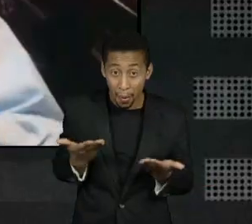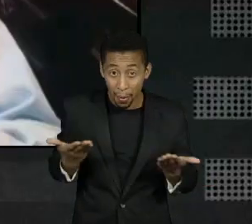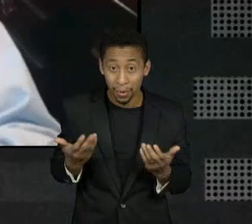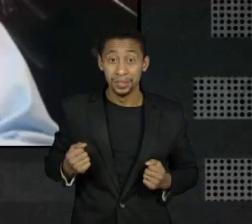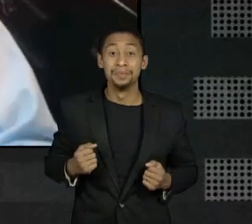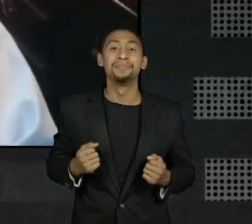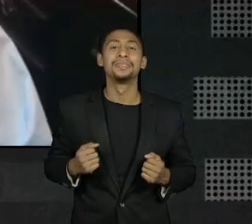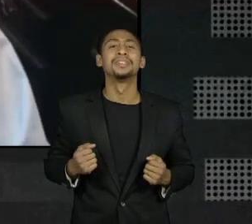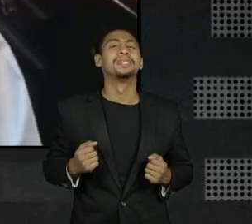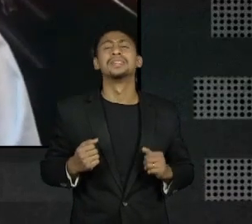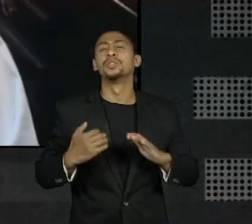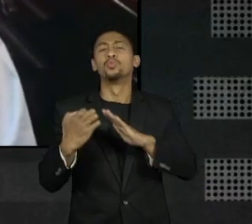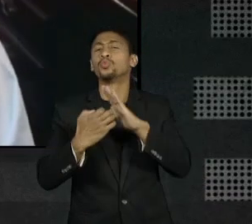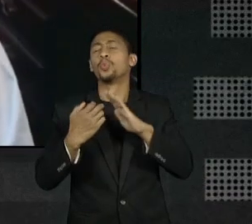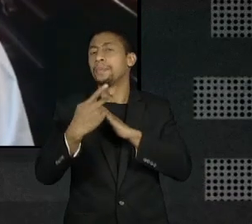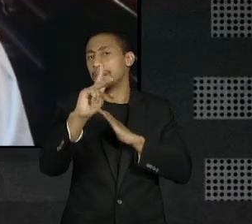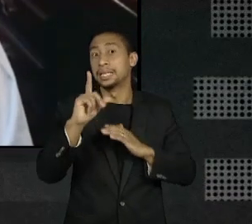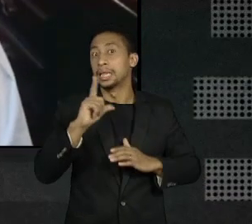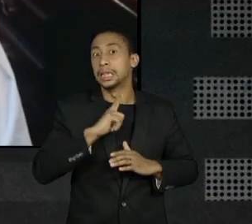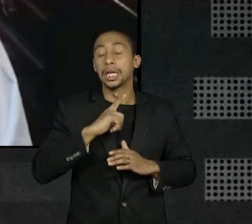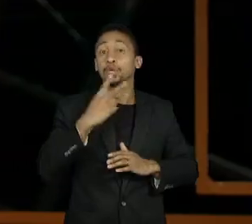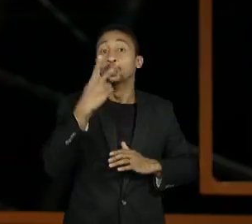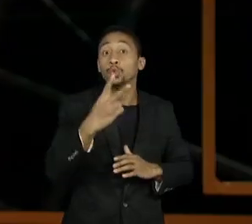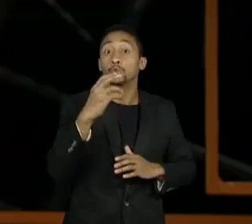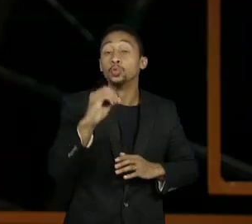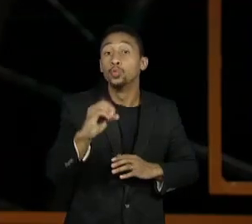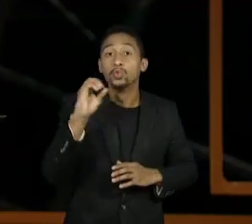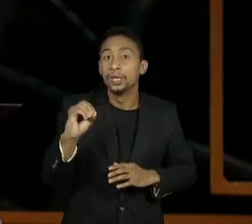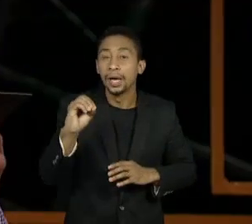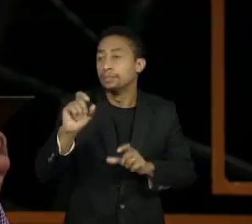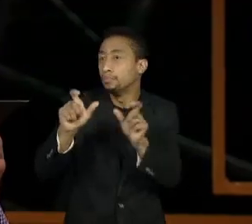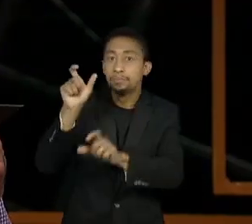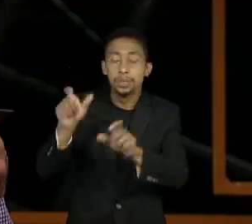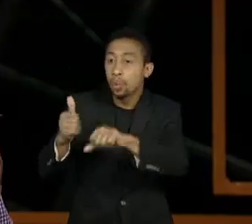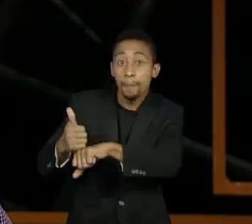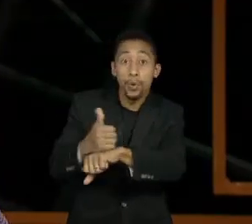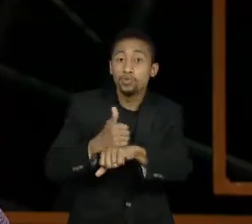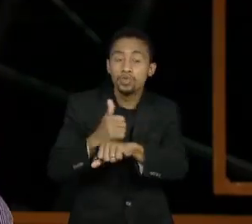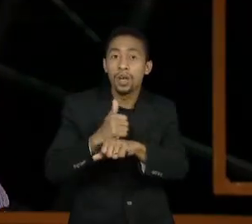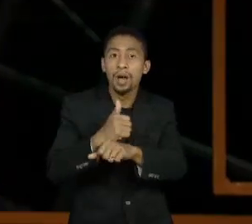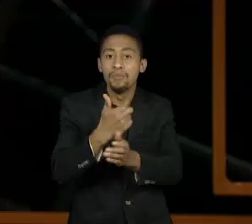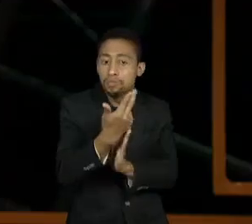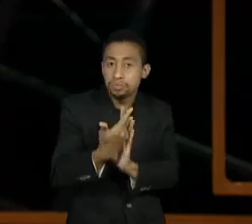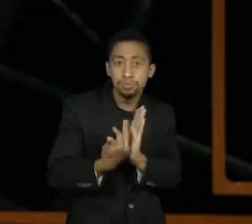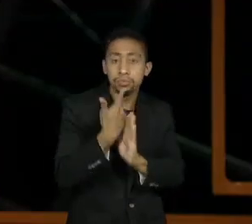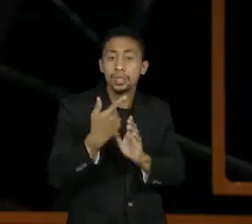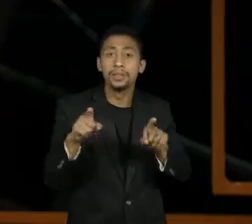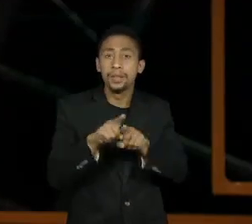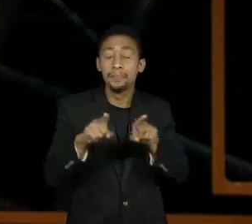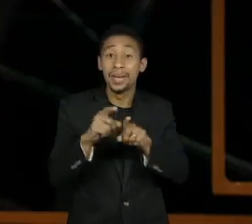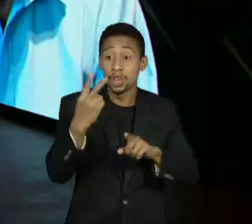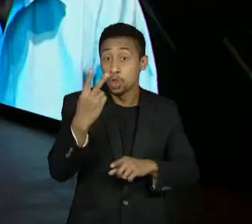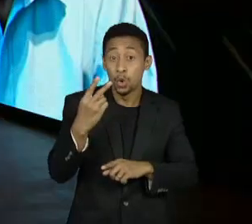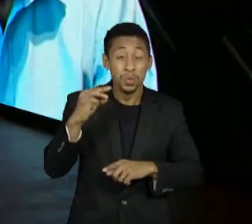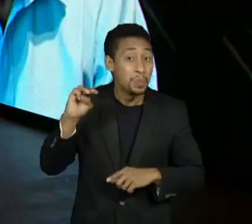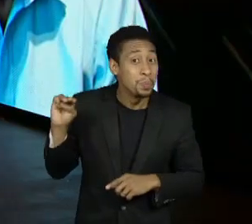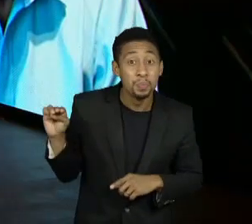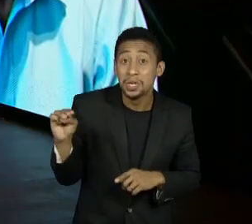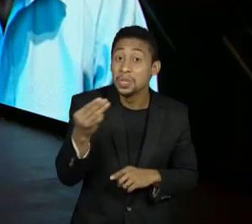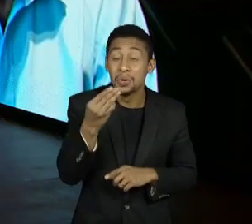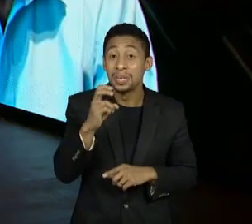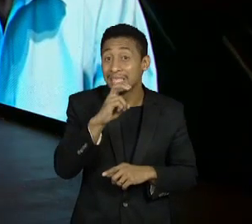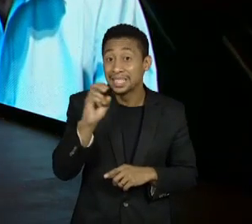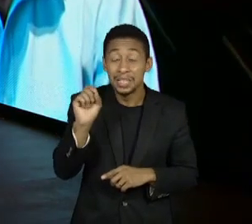tem 200 desenhistas, edita 2,5 milhões de revistas por mês. Eu tô tendo que ler aqui, porque são